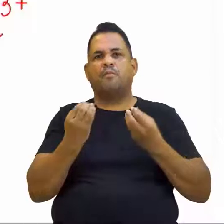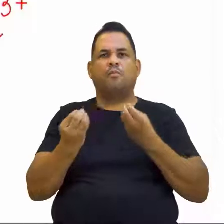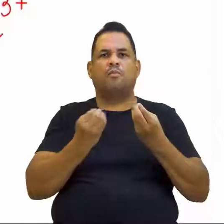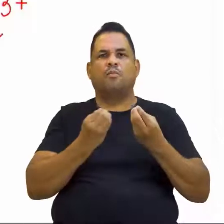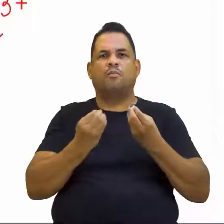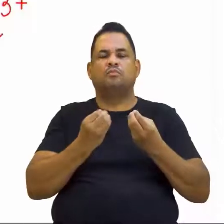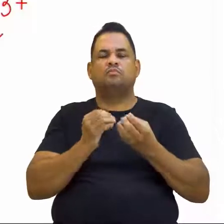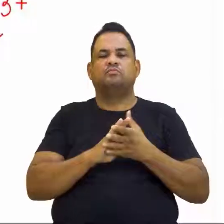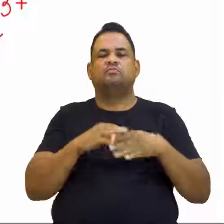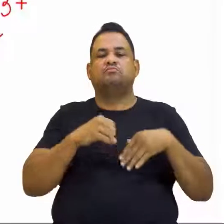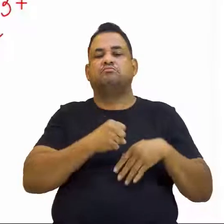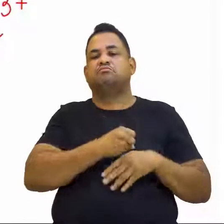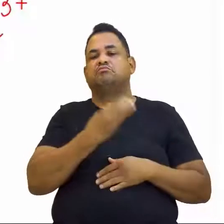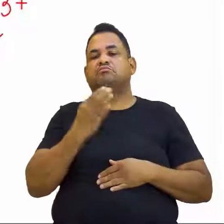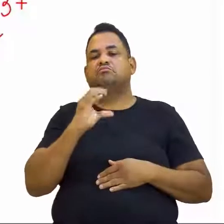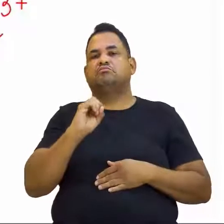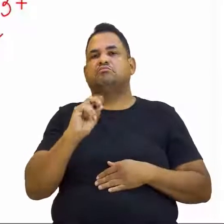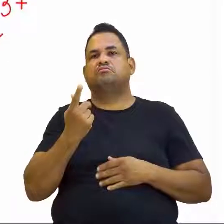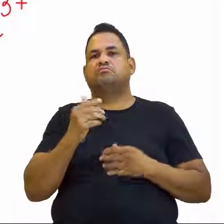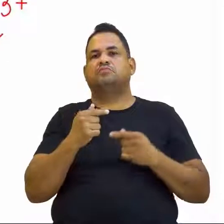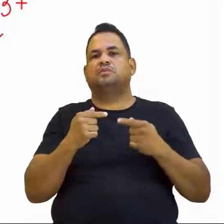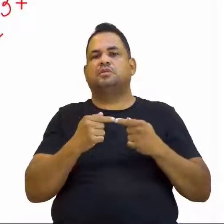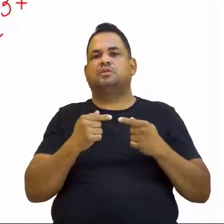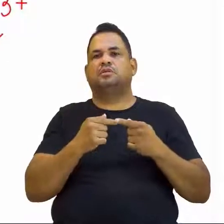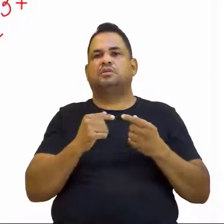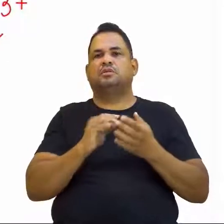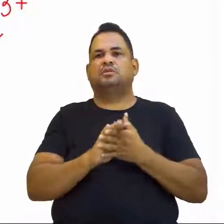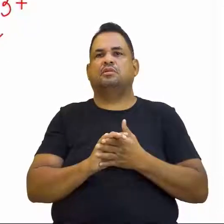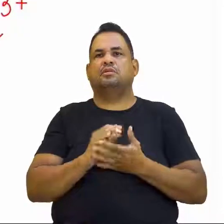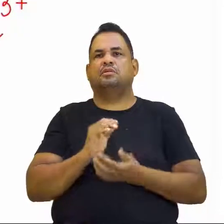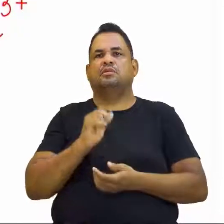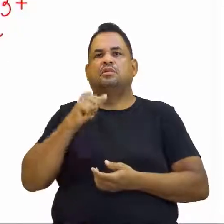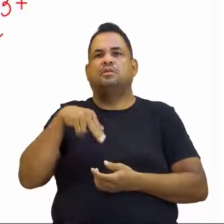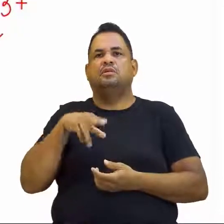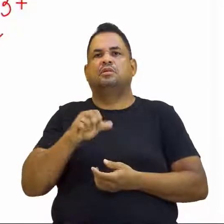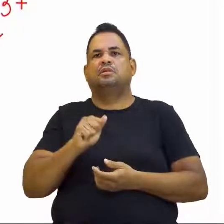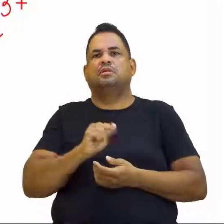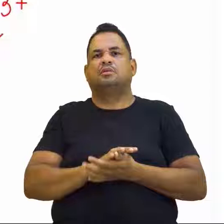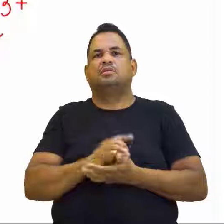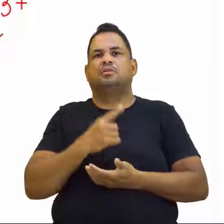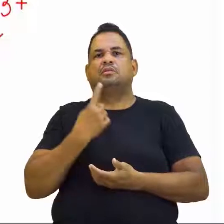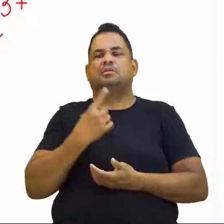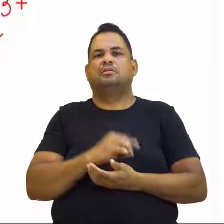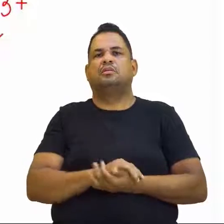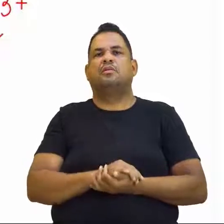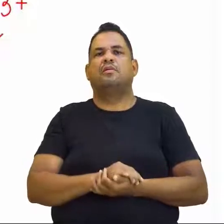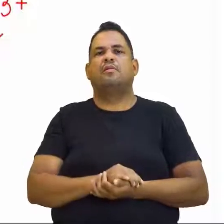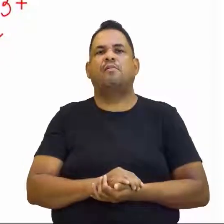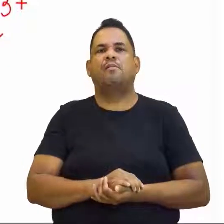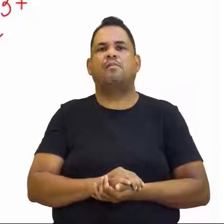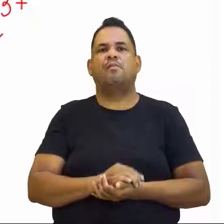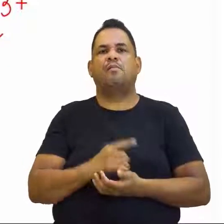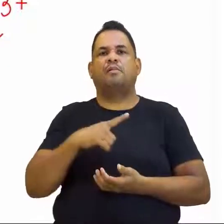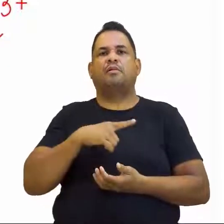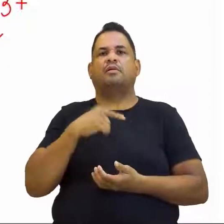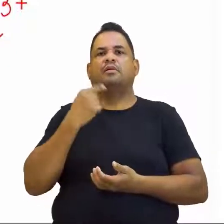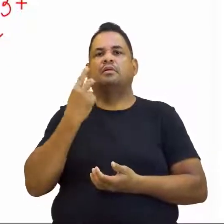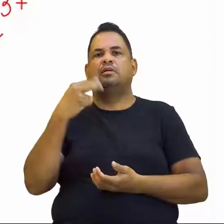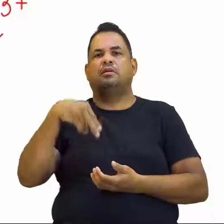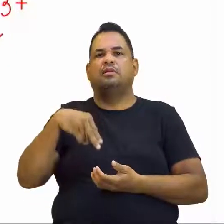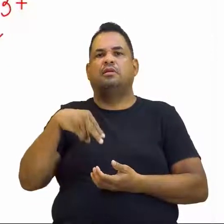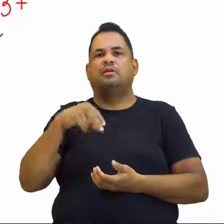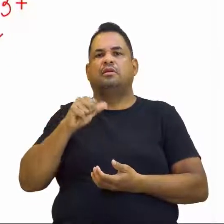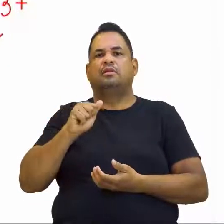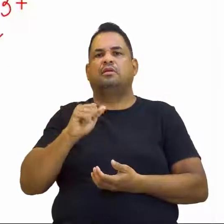eu preciso para se ligar ao sódio. A gente olhando as cargas 1 para 1, então eu vou ter